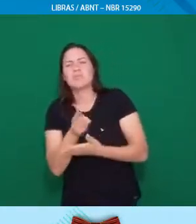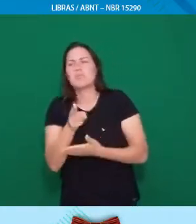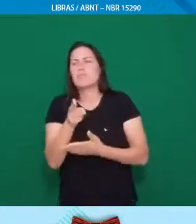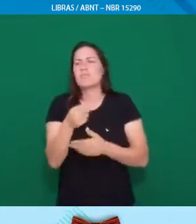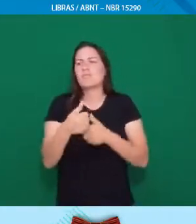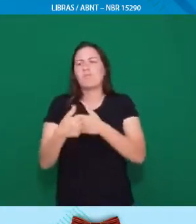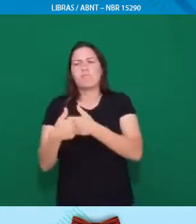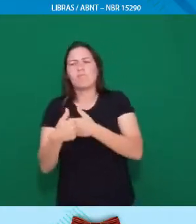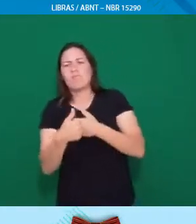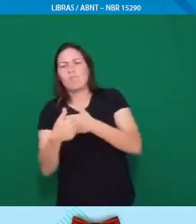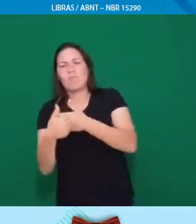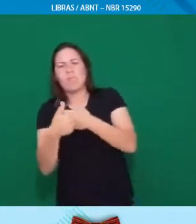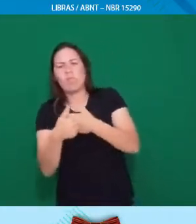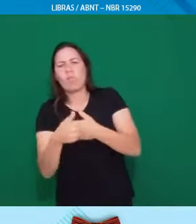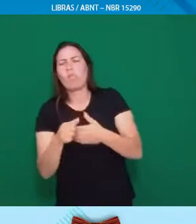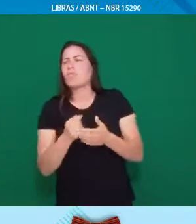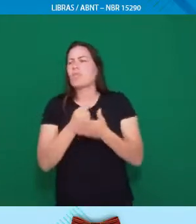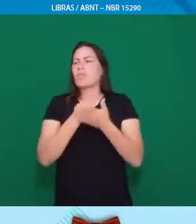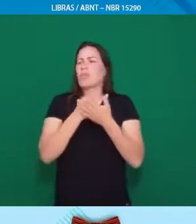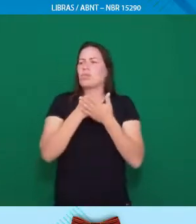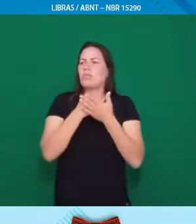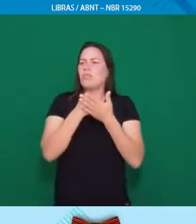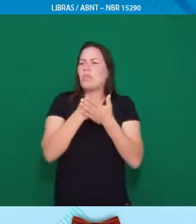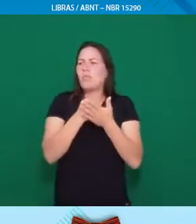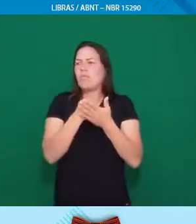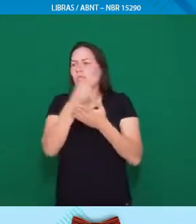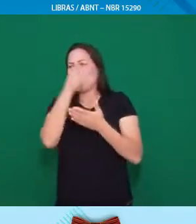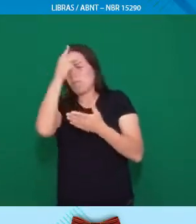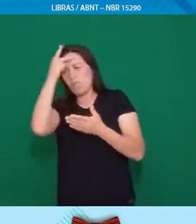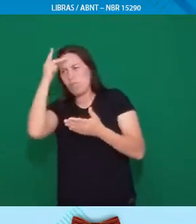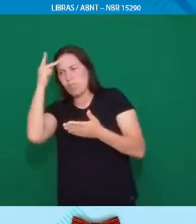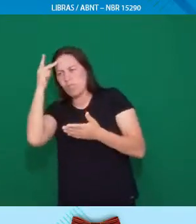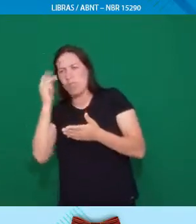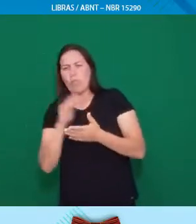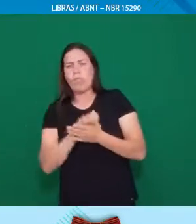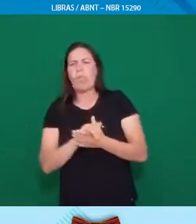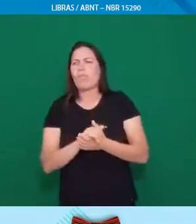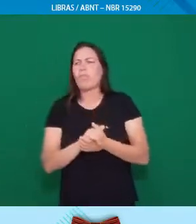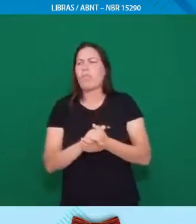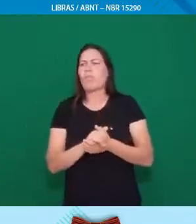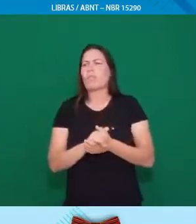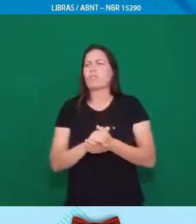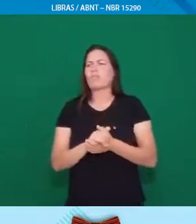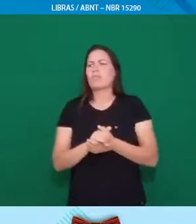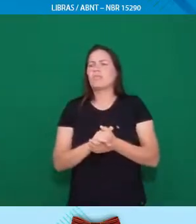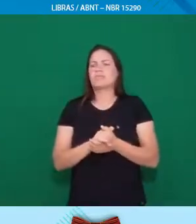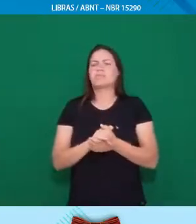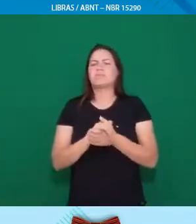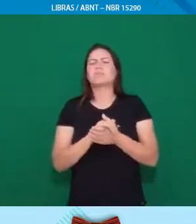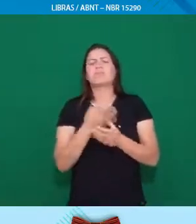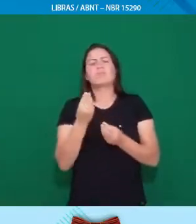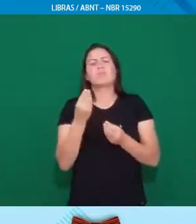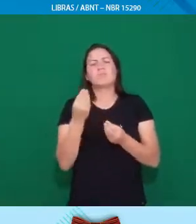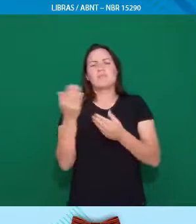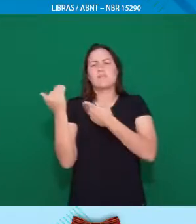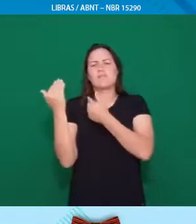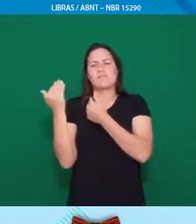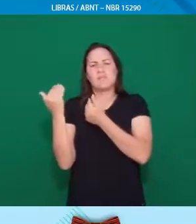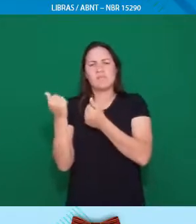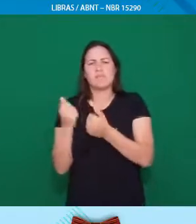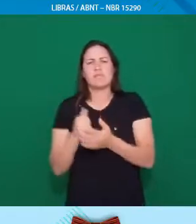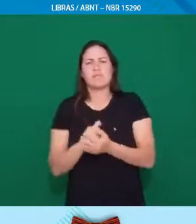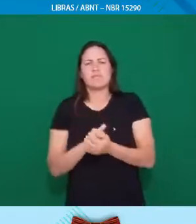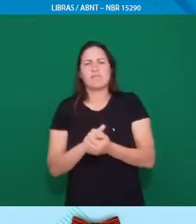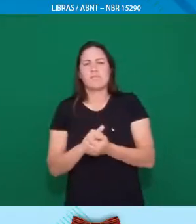poder seguir aquele caminho para poder ajudar o seu próprio Esse é o caso da pai e é o caso também de muitos